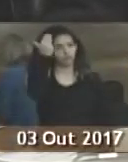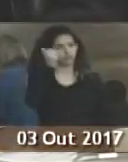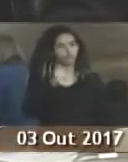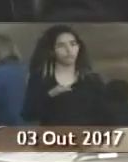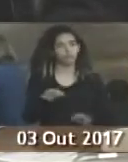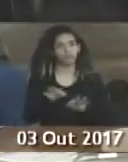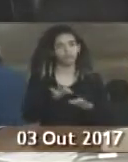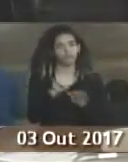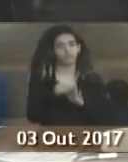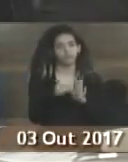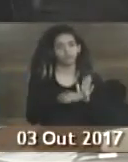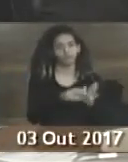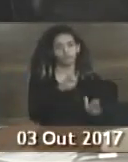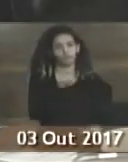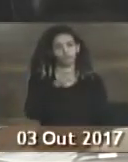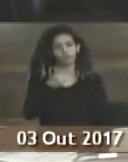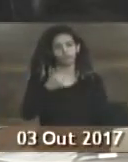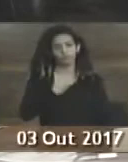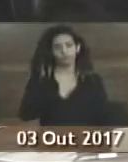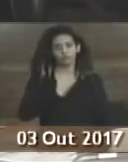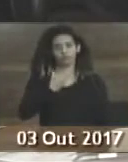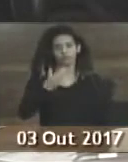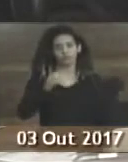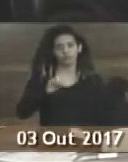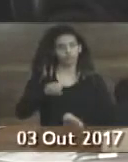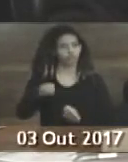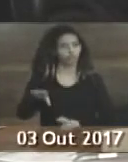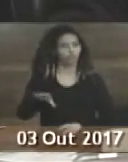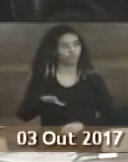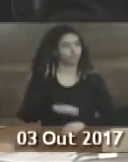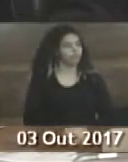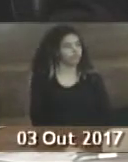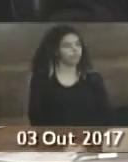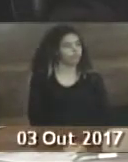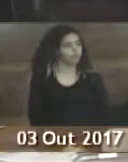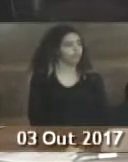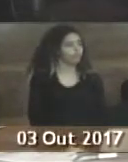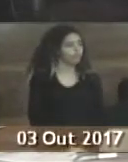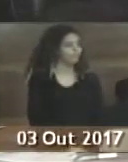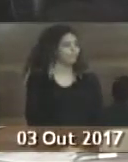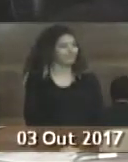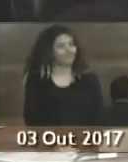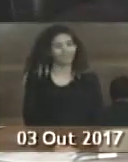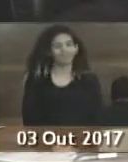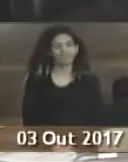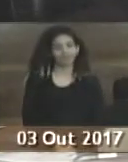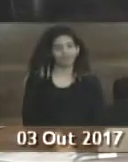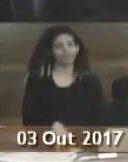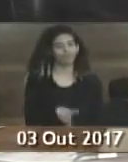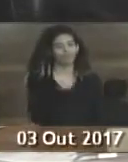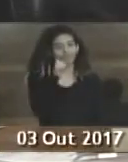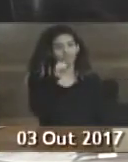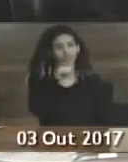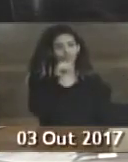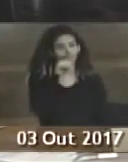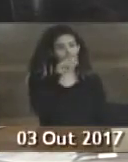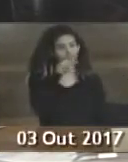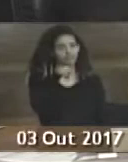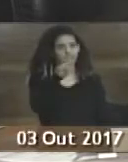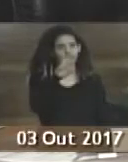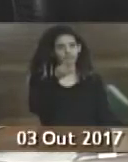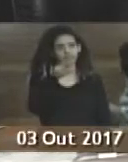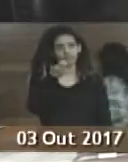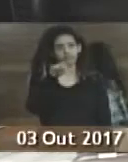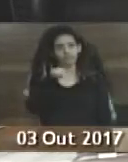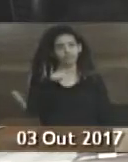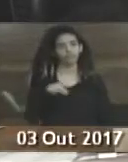número 51/17, concedendo a medalha de mérito educacional, professor Júlio César Laranjeira, ilustríssima senhora Kellen das Neves Reckert. Projeto